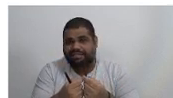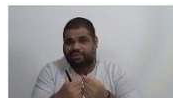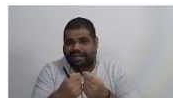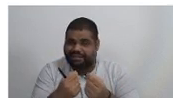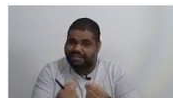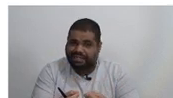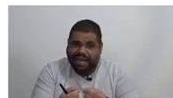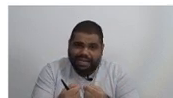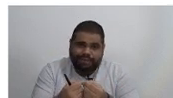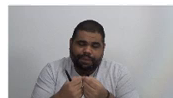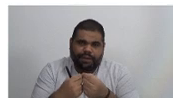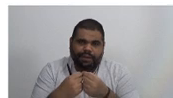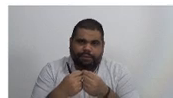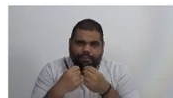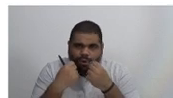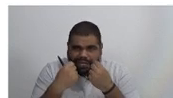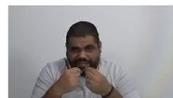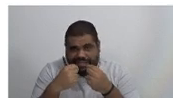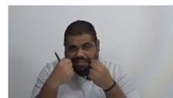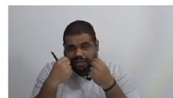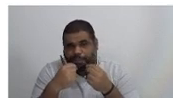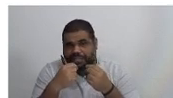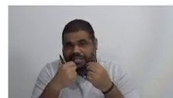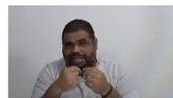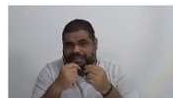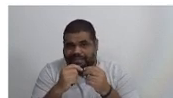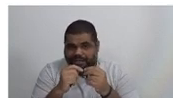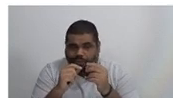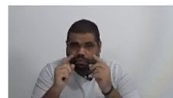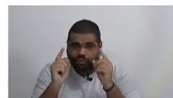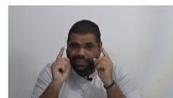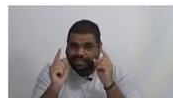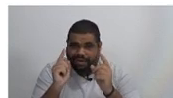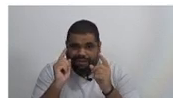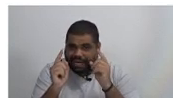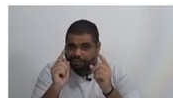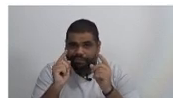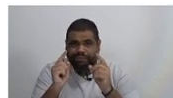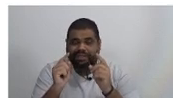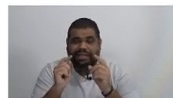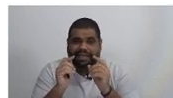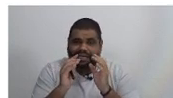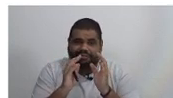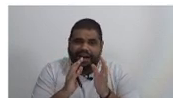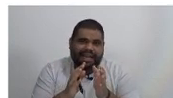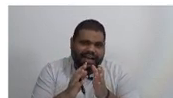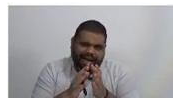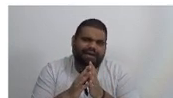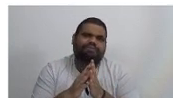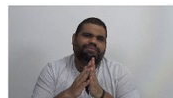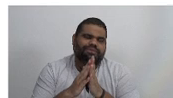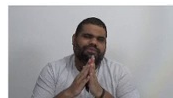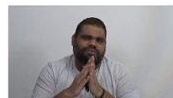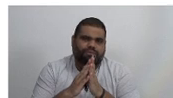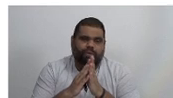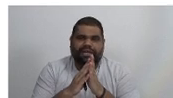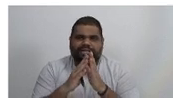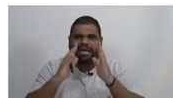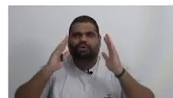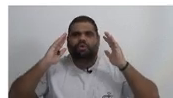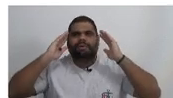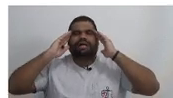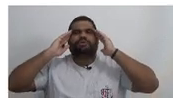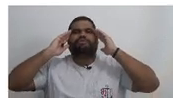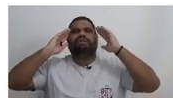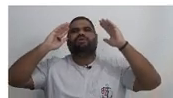ter atenção a esse detalhe, porque se ele não prestar atenção no intervalo, ele vai errar, porque